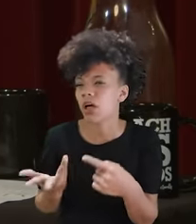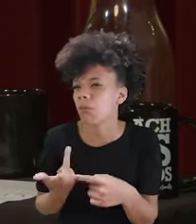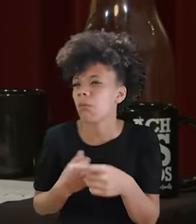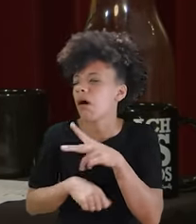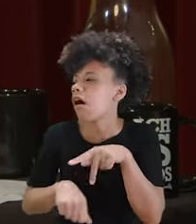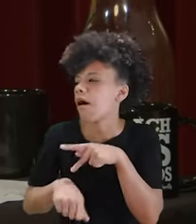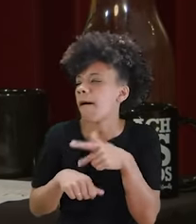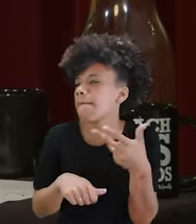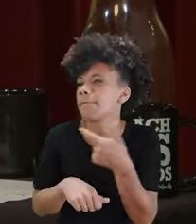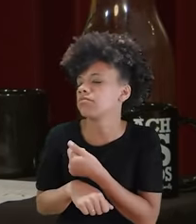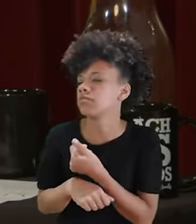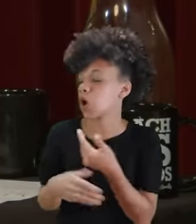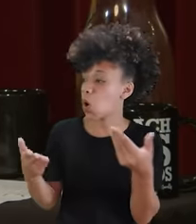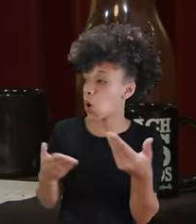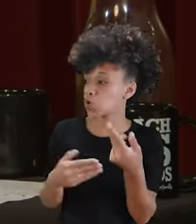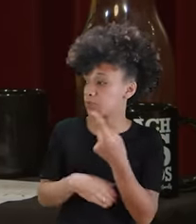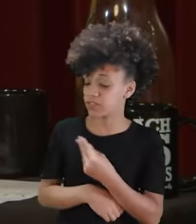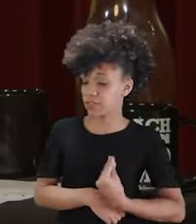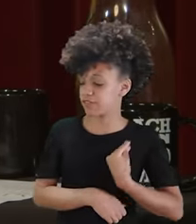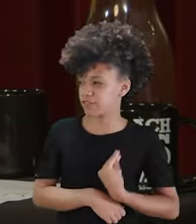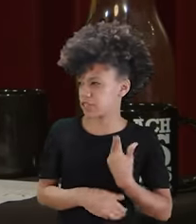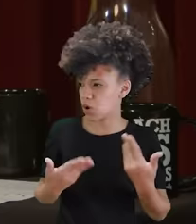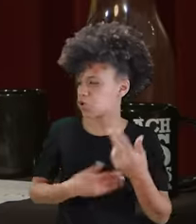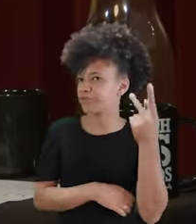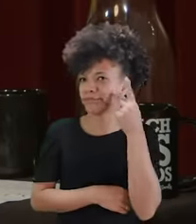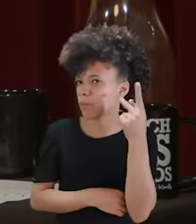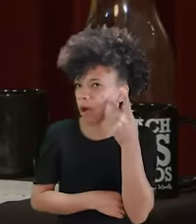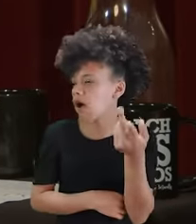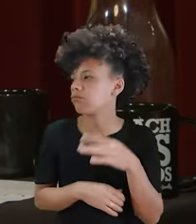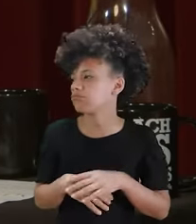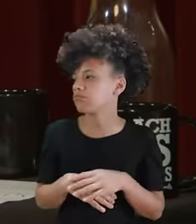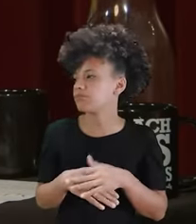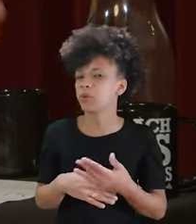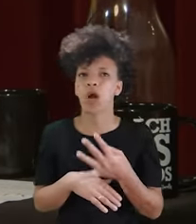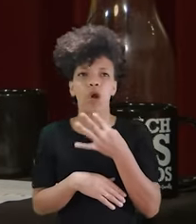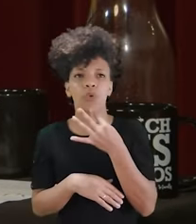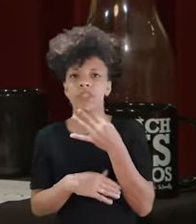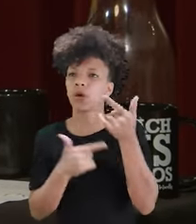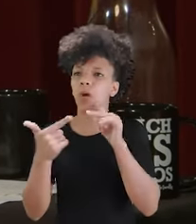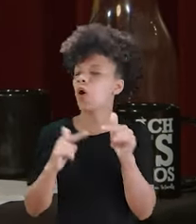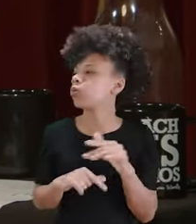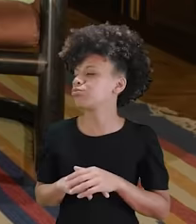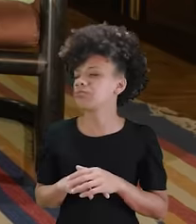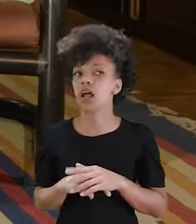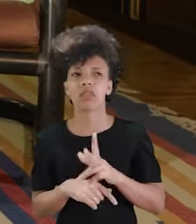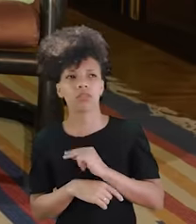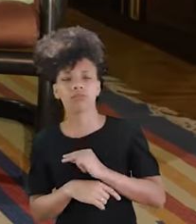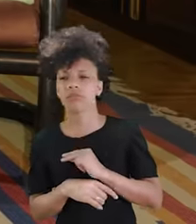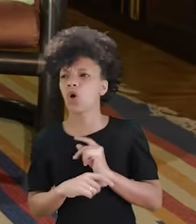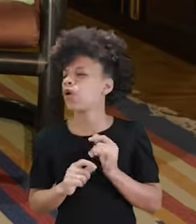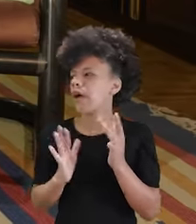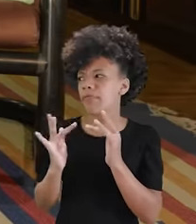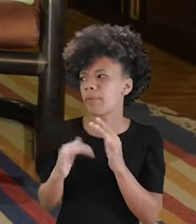sei lá conhecer alguma outra coisa que eu quero falar uma rotina o cara que a gente namorar e fala vou te levar para comer um lanche